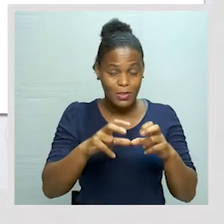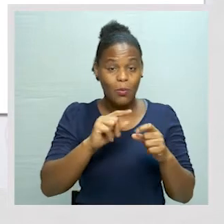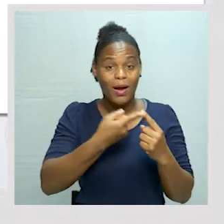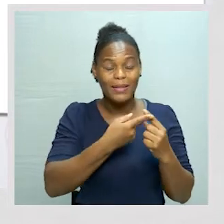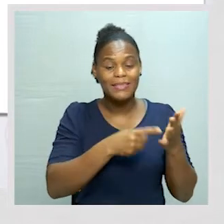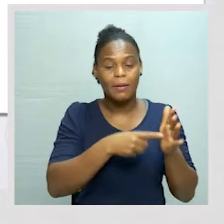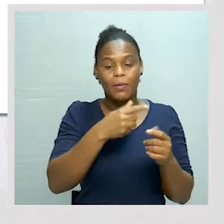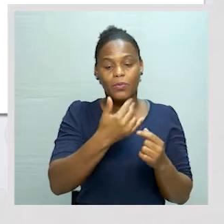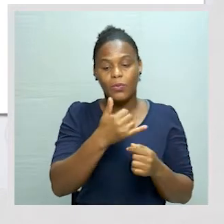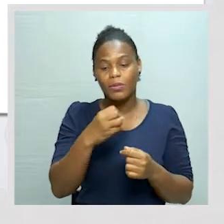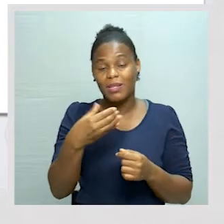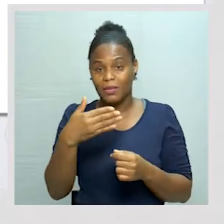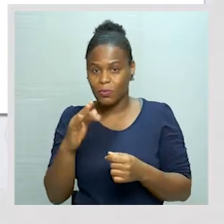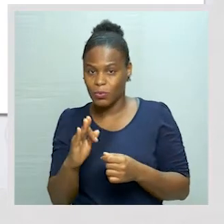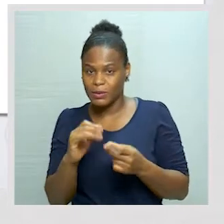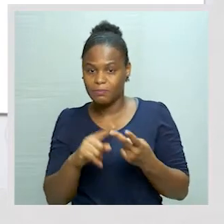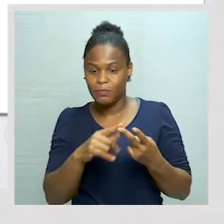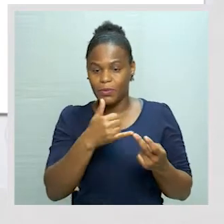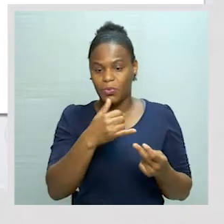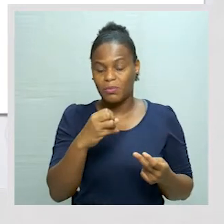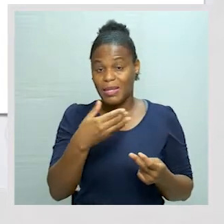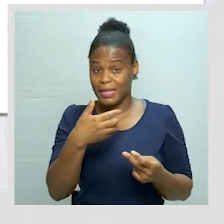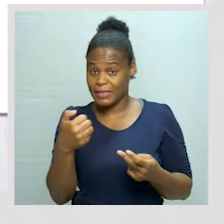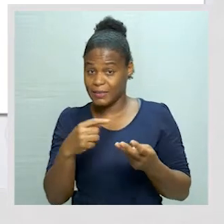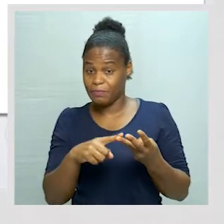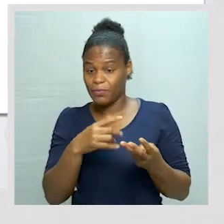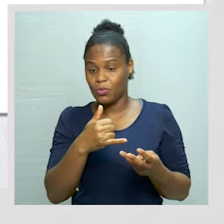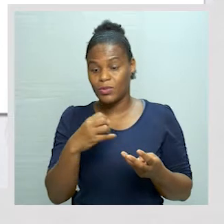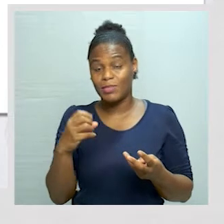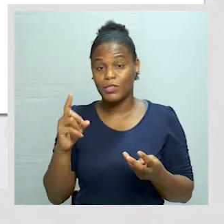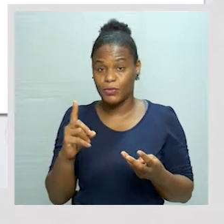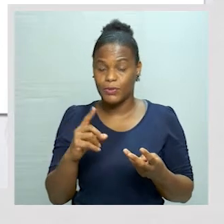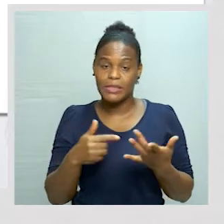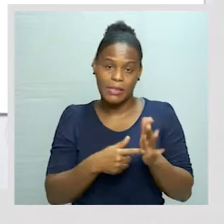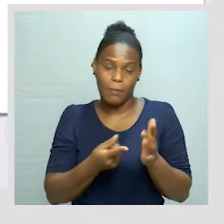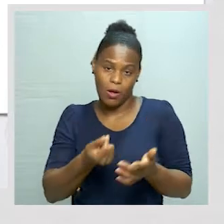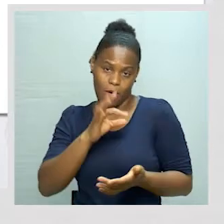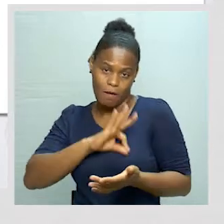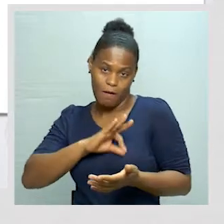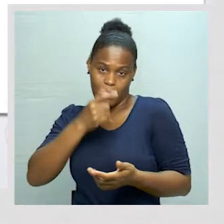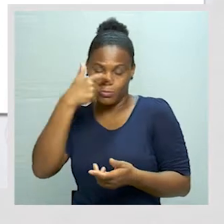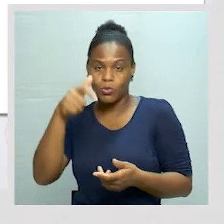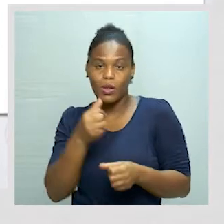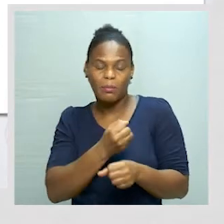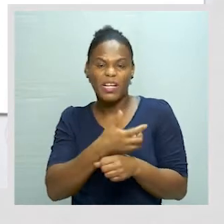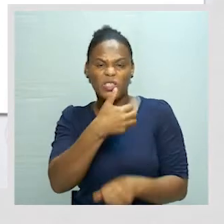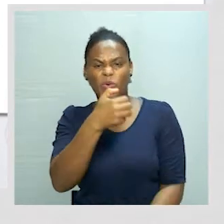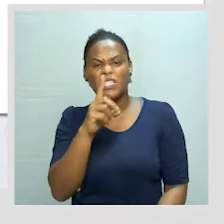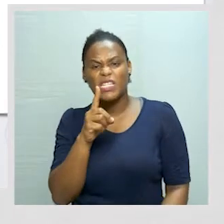ver em 2014, 2015 e 2016. Por exemplo, remunerações dos empregados é